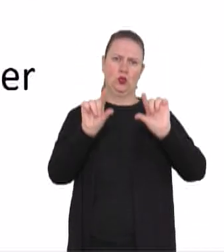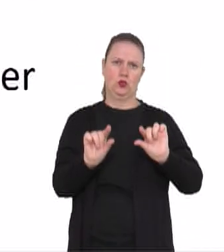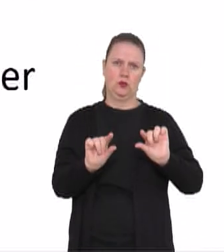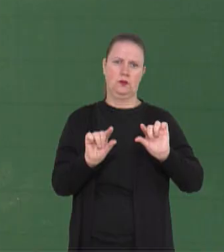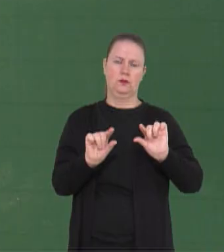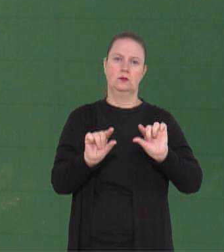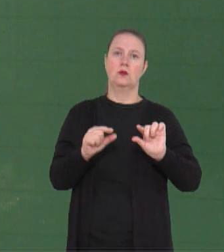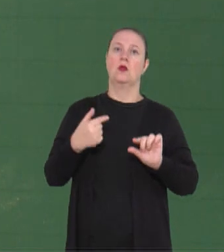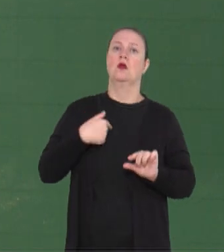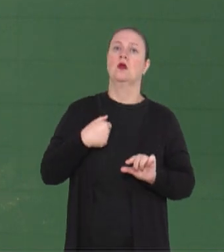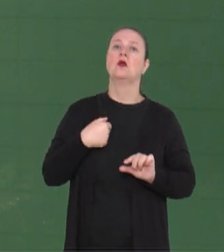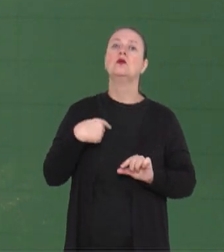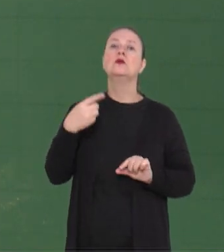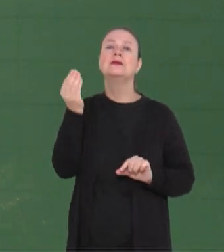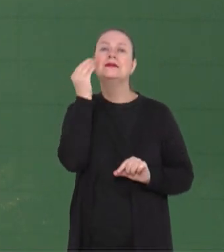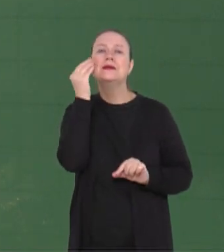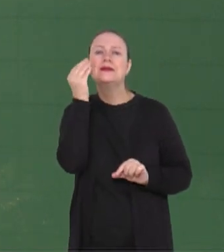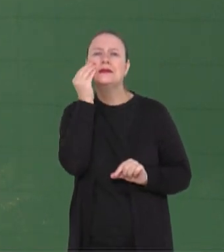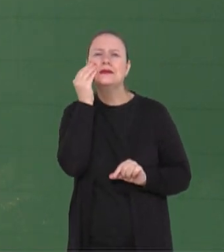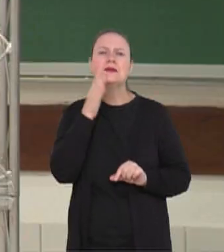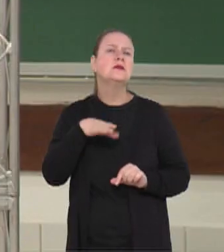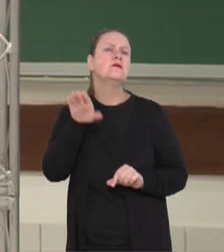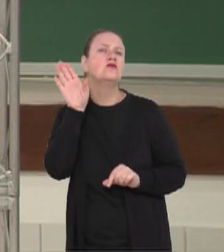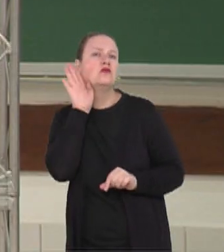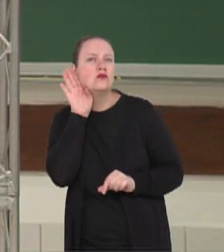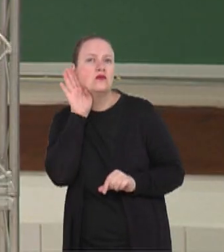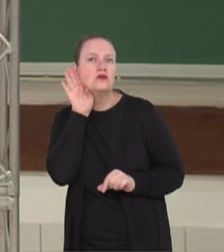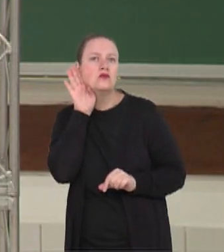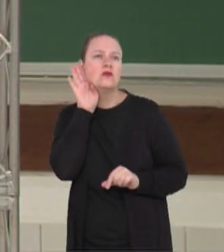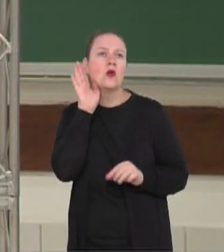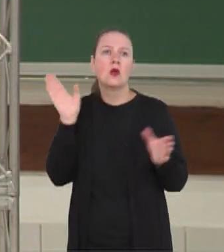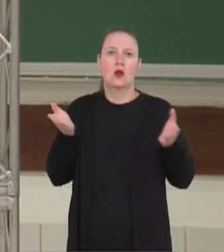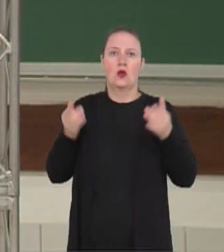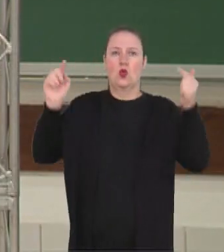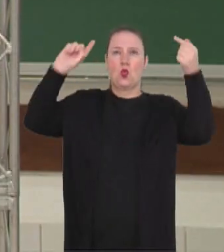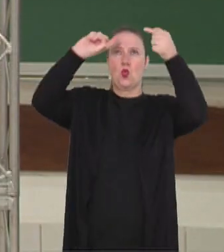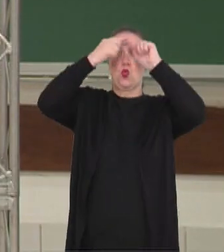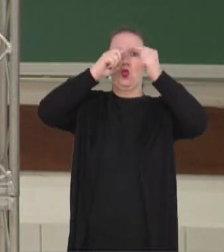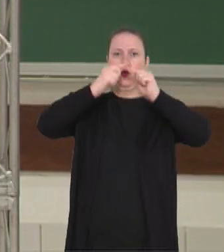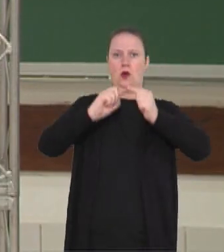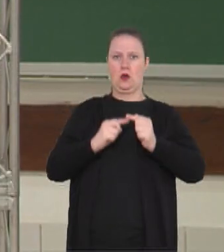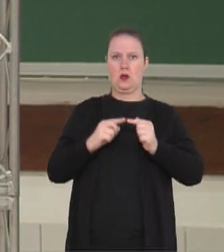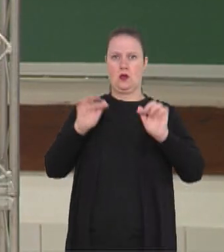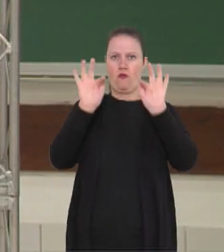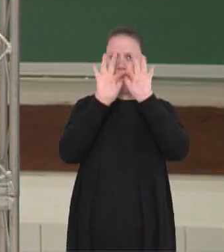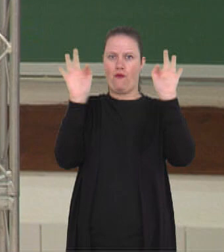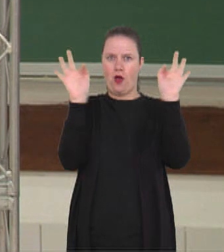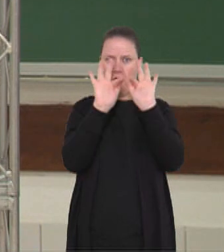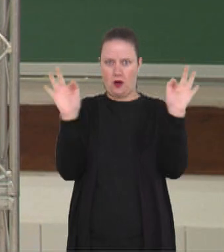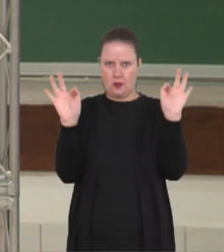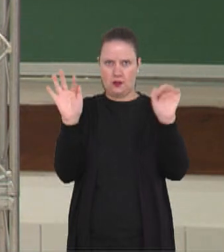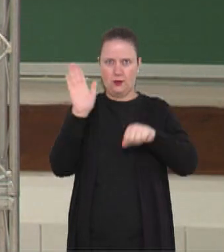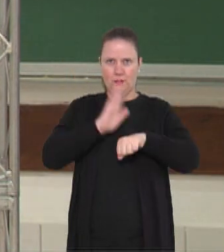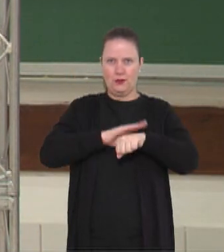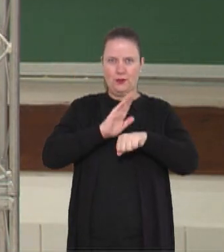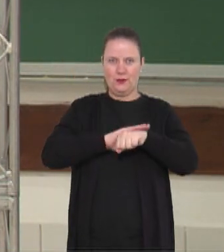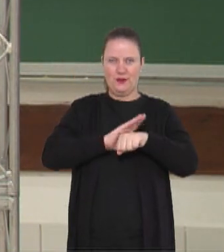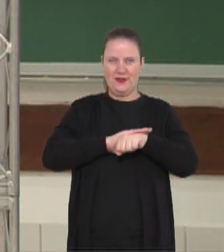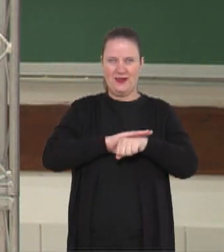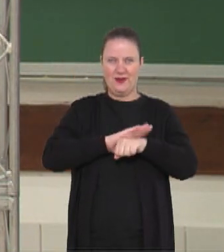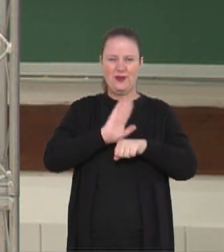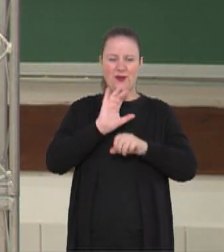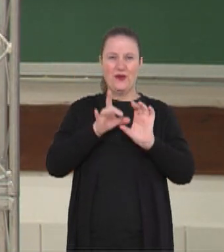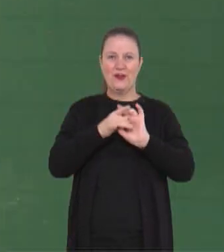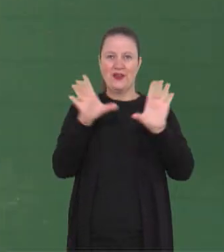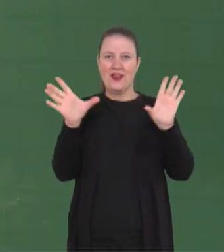her, eu estou tentando escutar ela. Então agora vocês conectam para formar a frase. Vou dar um tempinho para vocês, take your time and do it, que